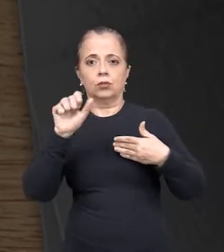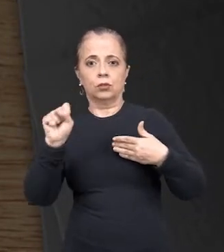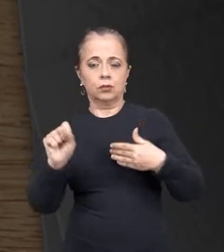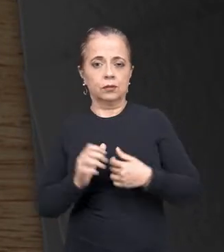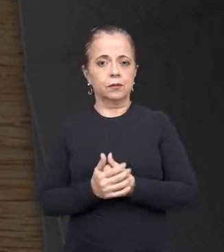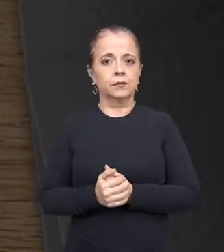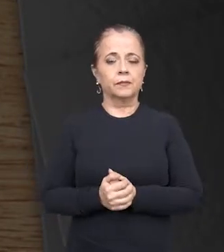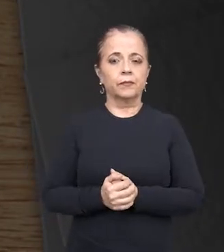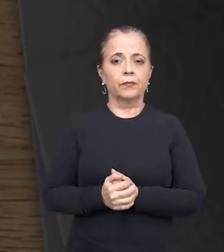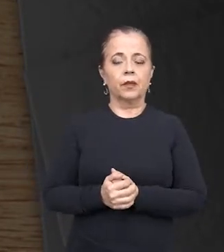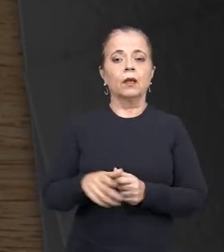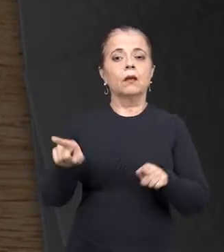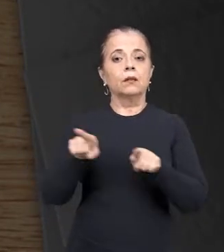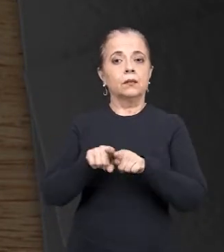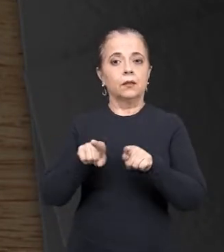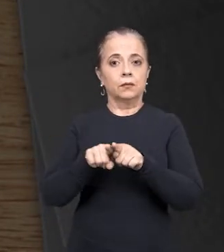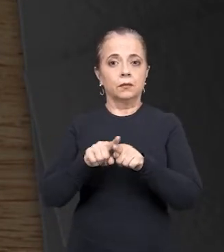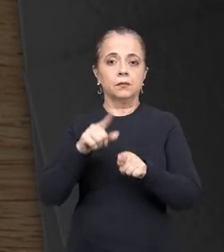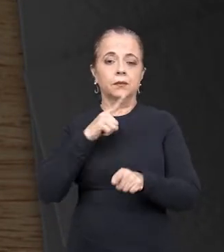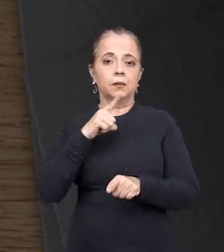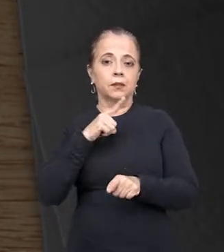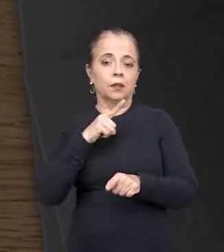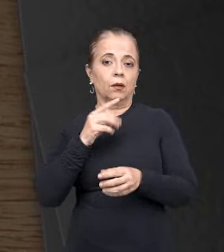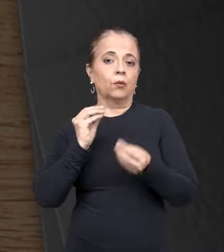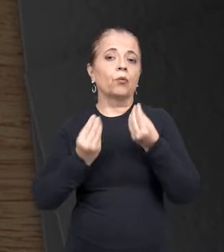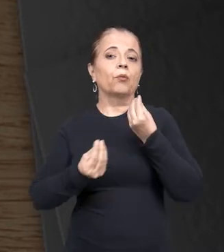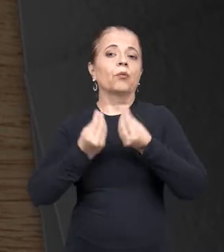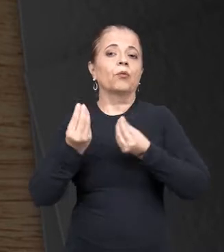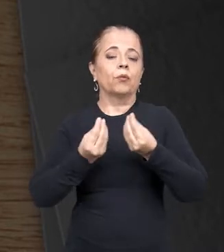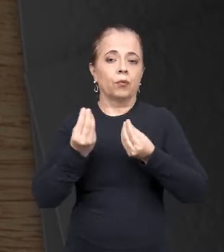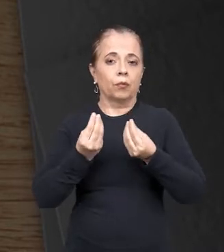dias, inclusive como